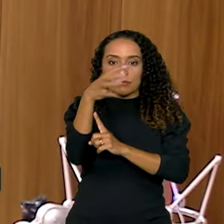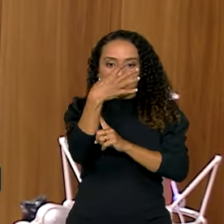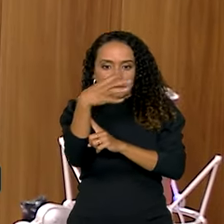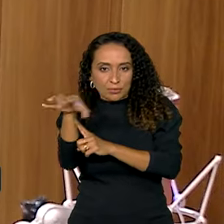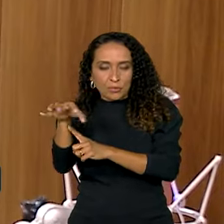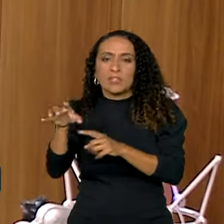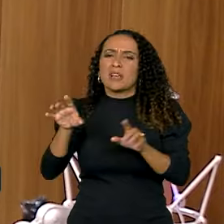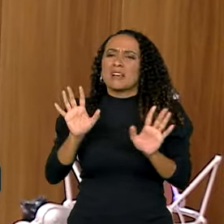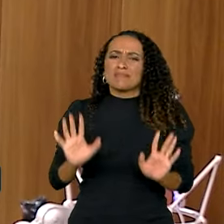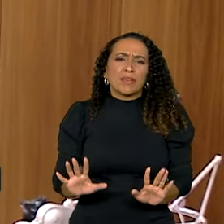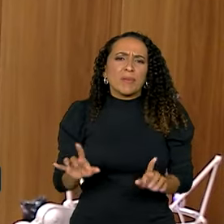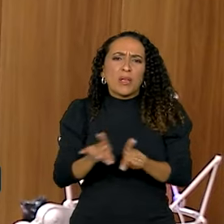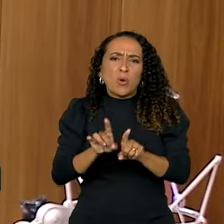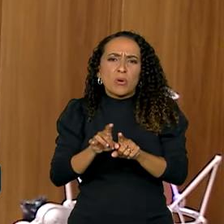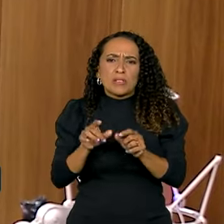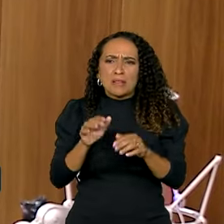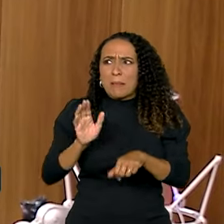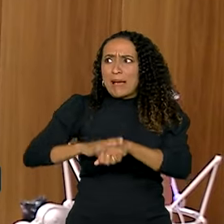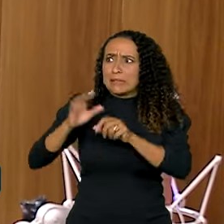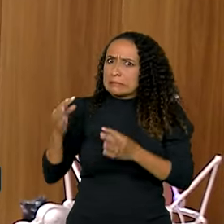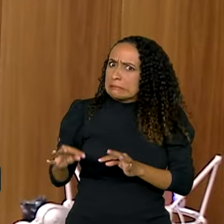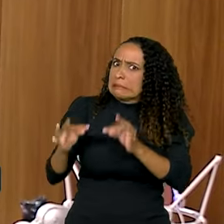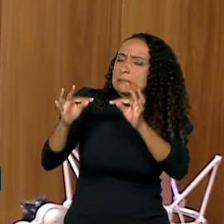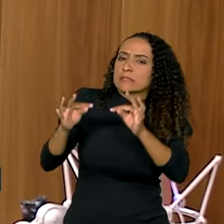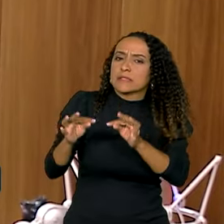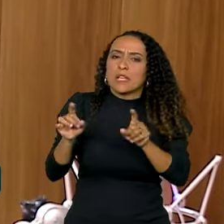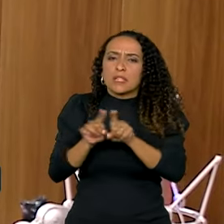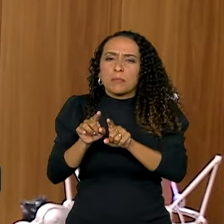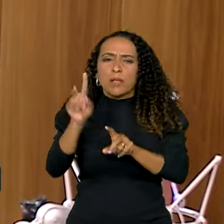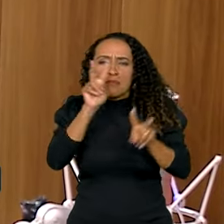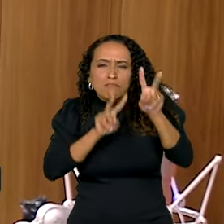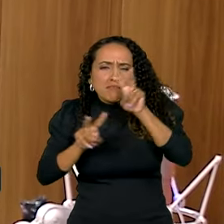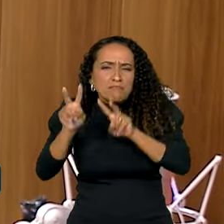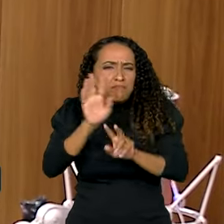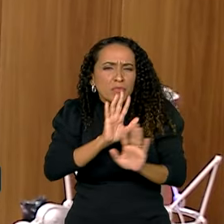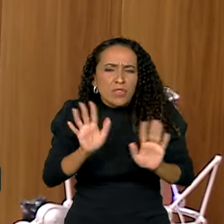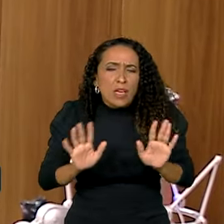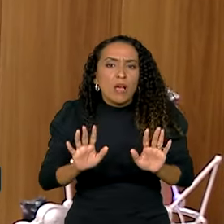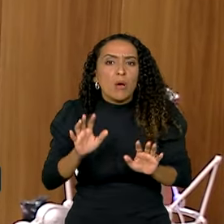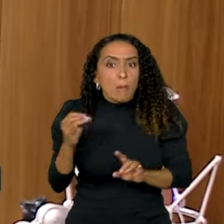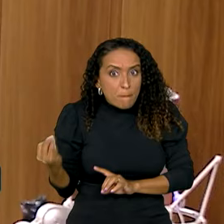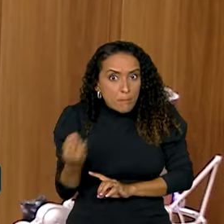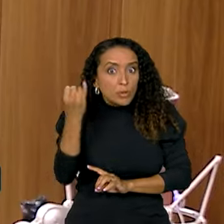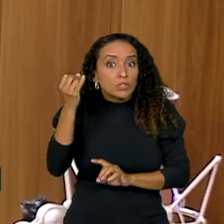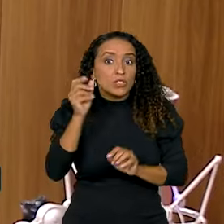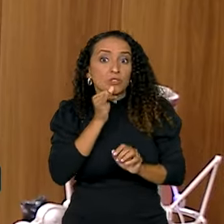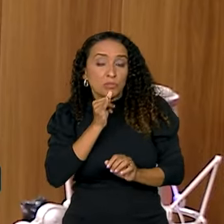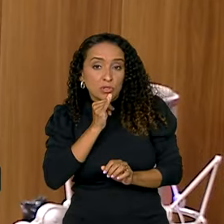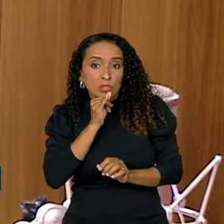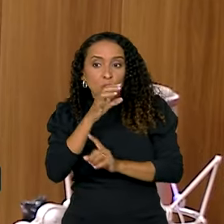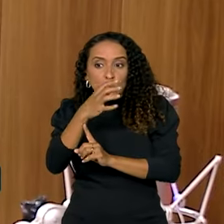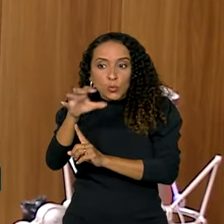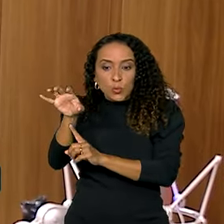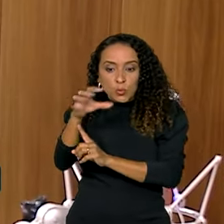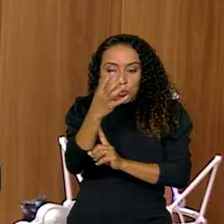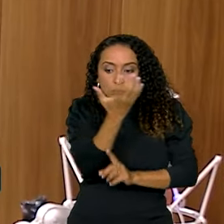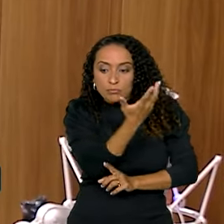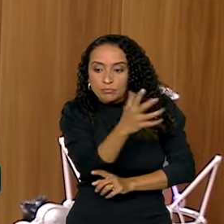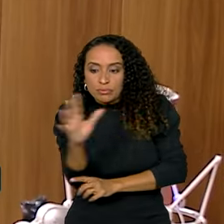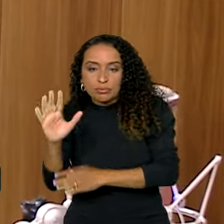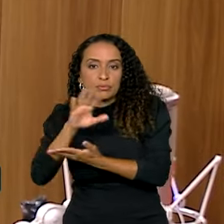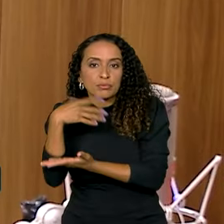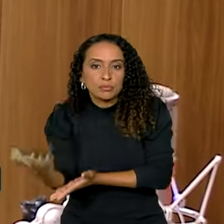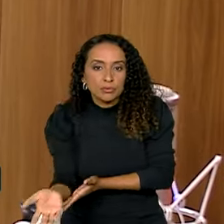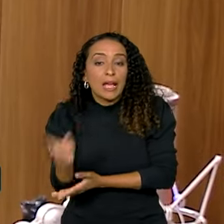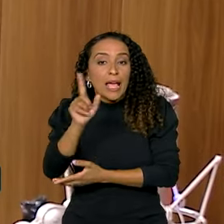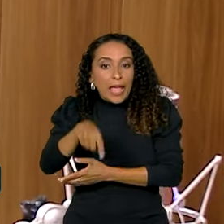Até coisas mais sofisticadas e menos visíveis, talvez, mas muito importantes. Por exemplo, o monitoramento do desmatamento da Amazônia é